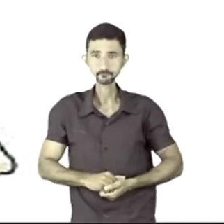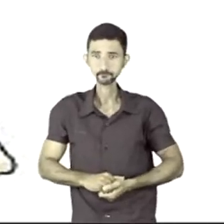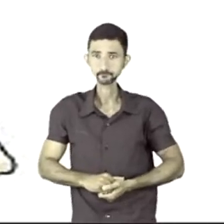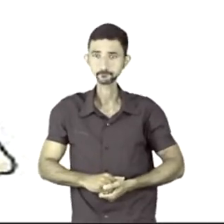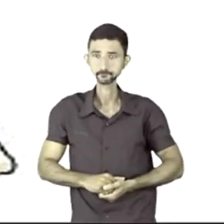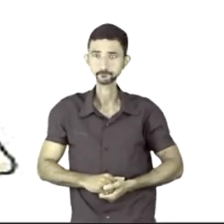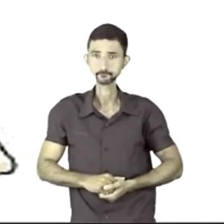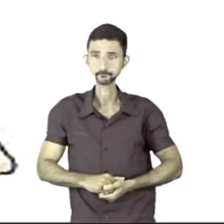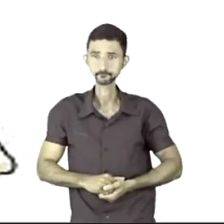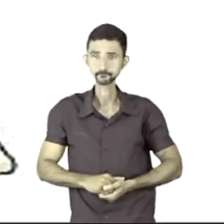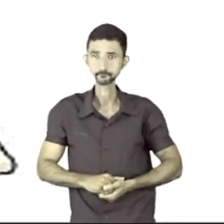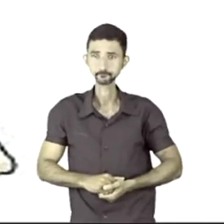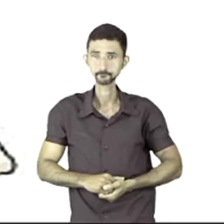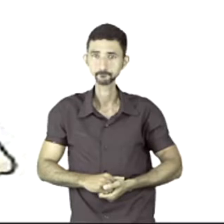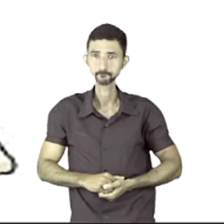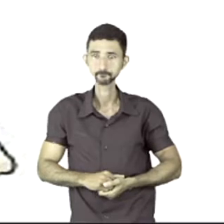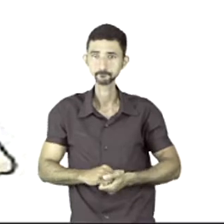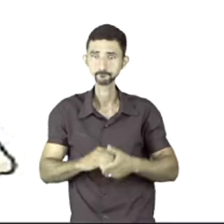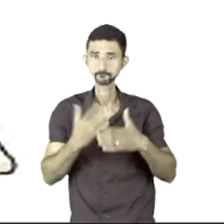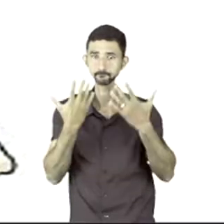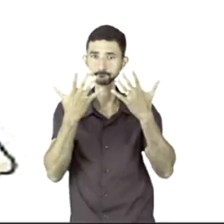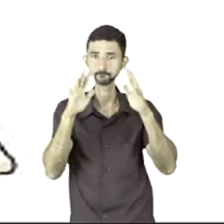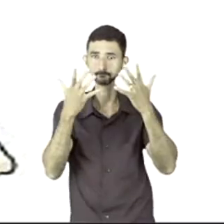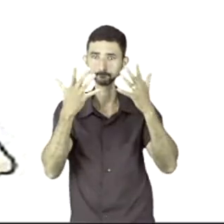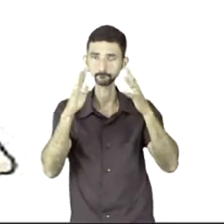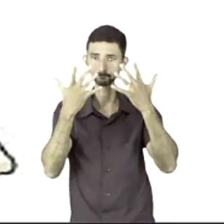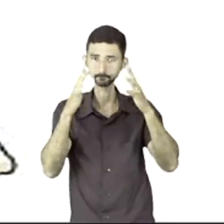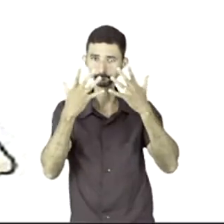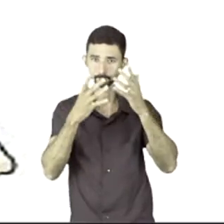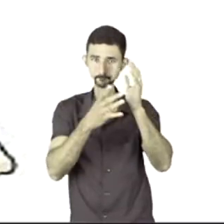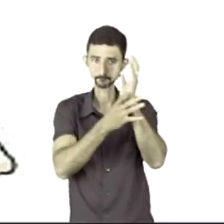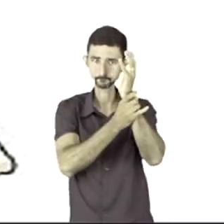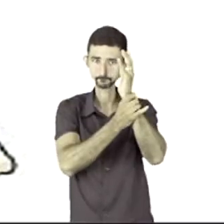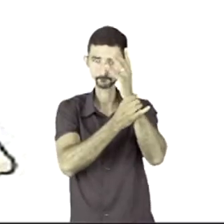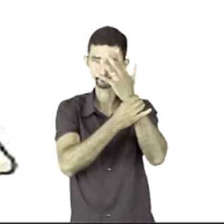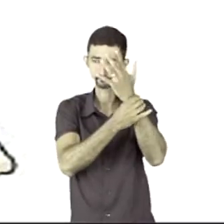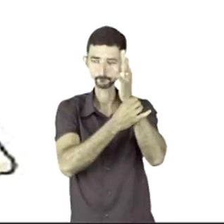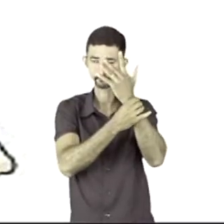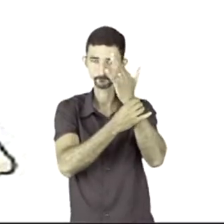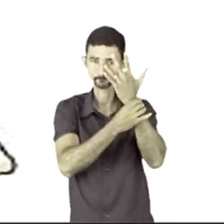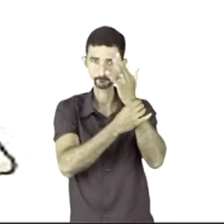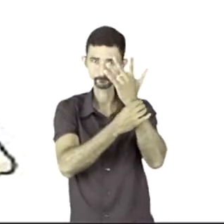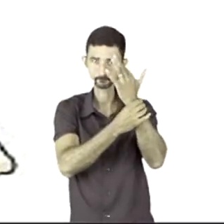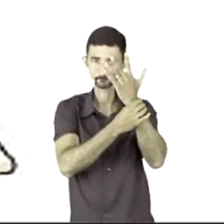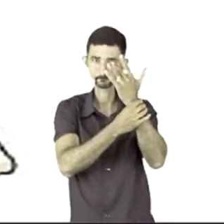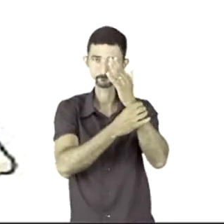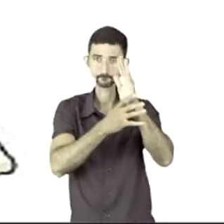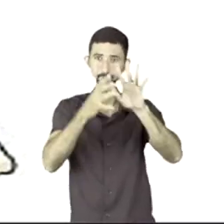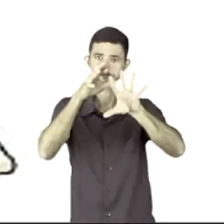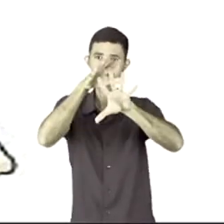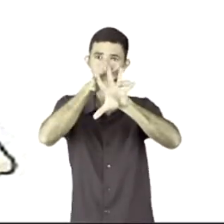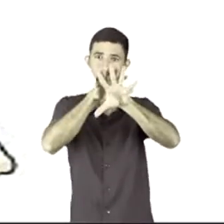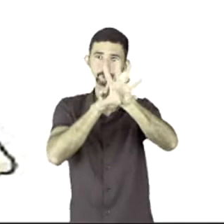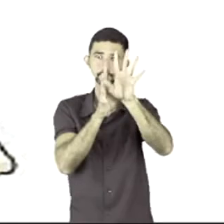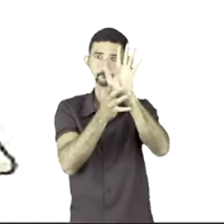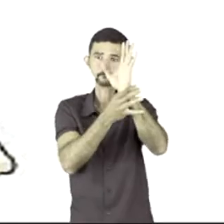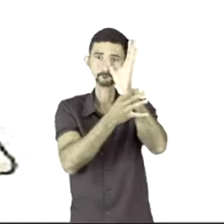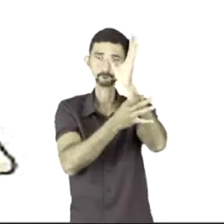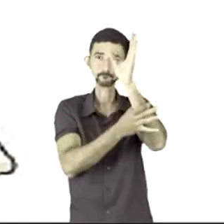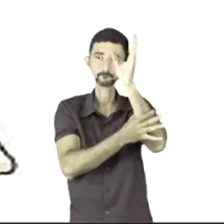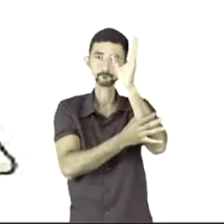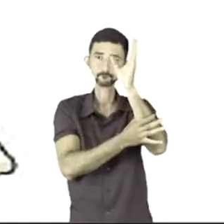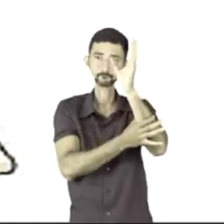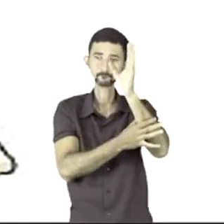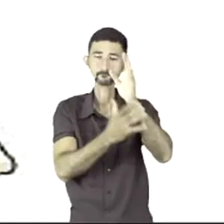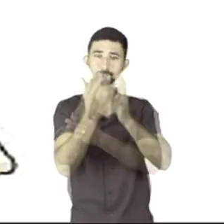e as mãos e os pulsos, até mais ou menos ali metade do antebraço, você tem